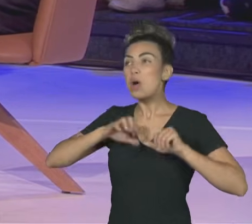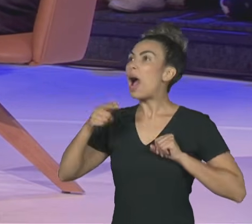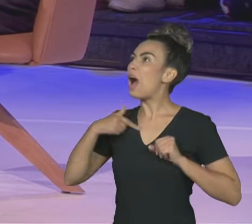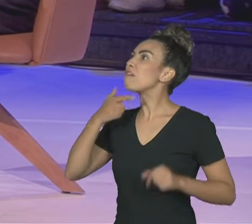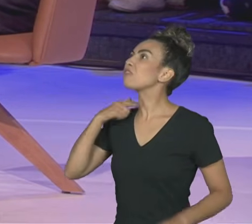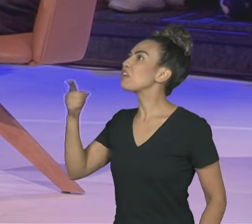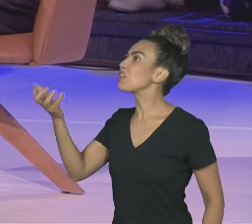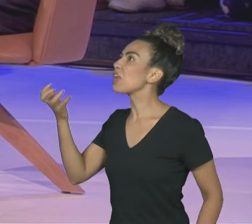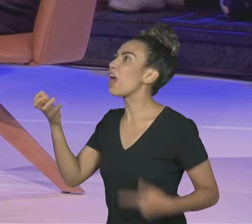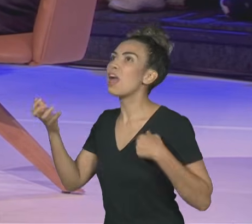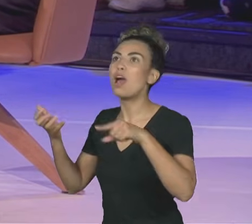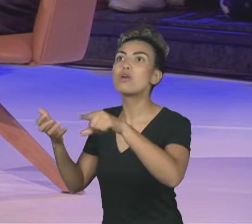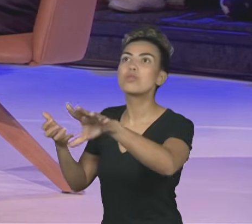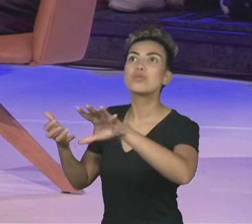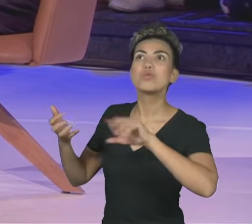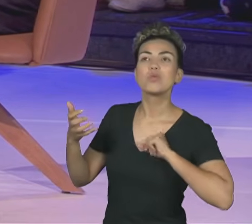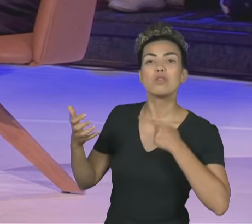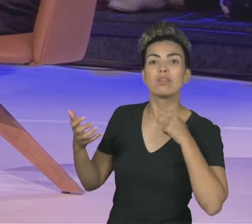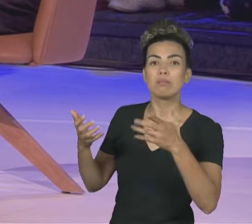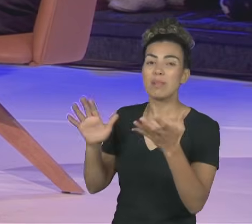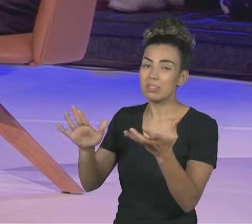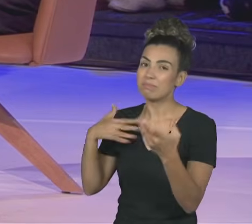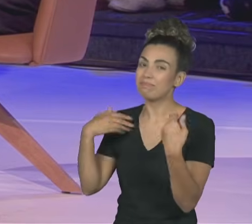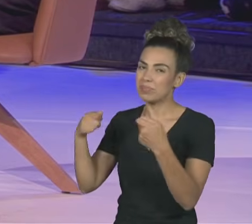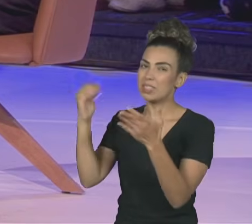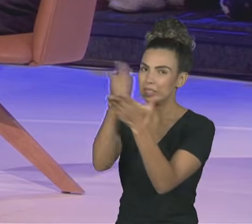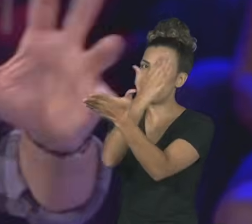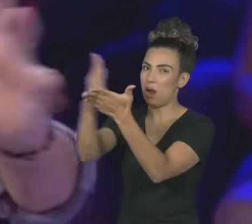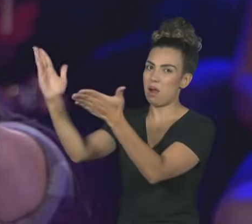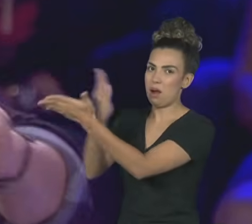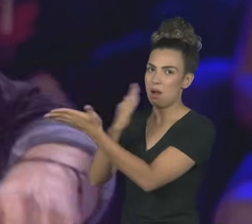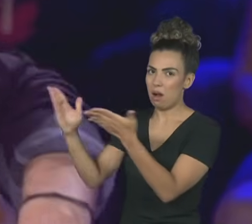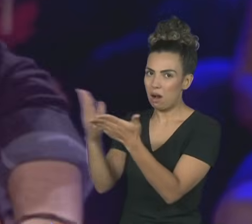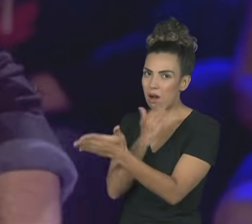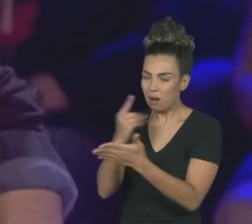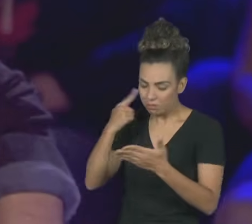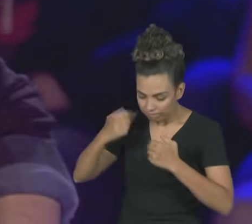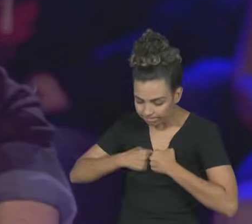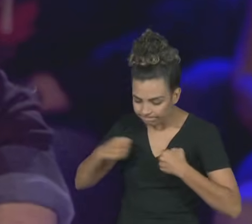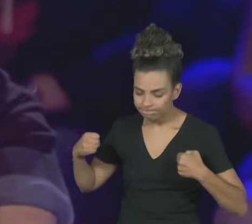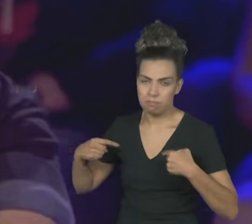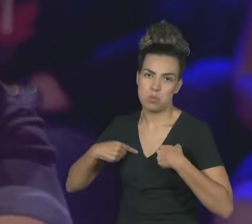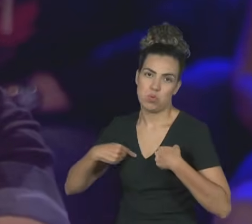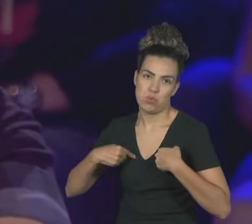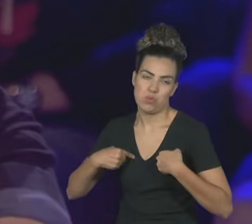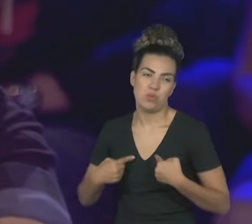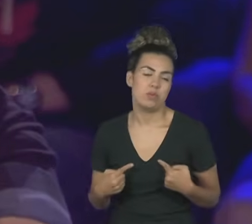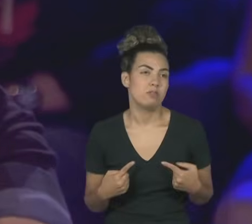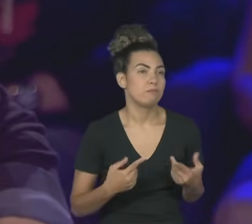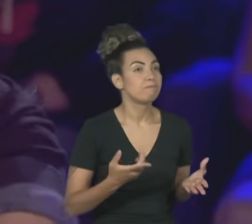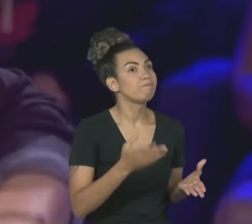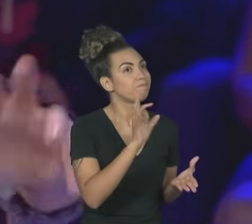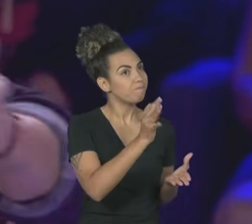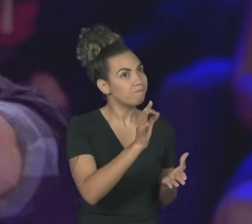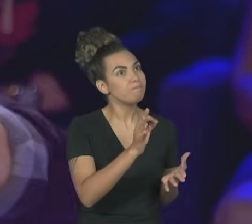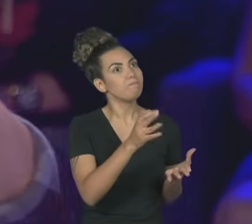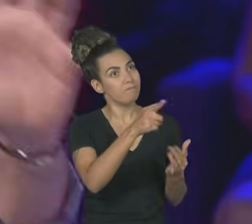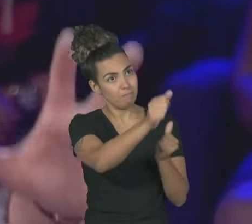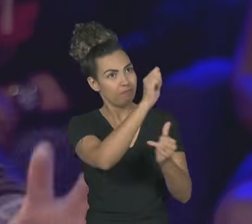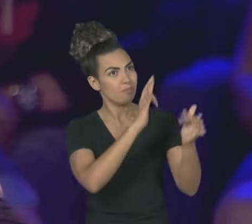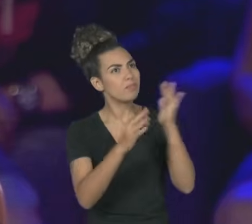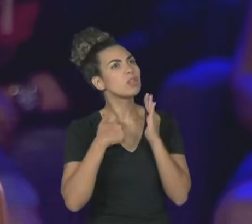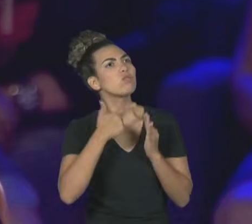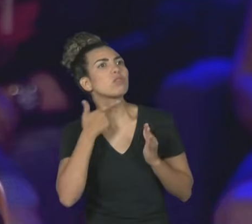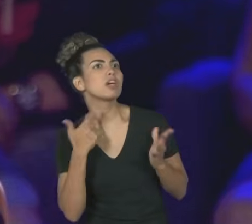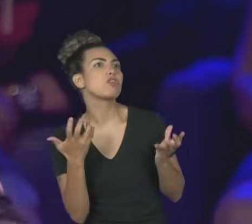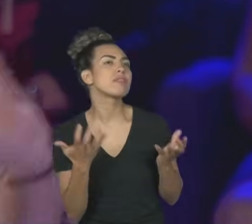Mas precisa de uma espécie de filtro. Né? Falando até de desejo, misturando um pouquinho com o nosso amigo Sartre, essas projeções que eu